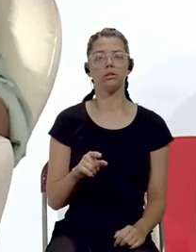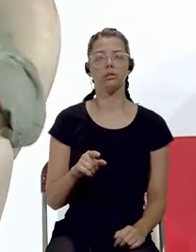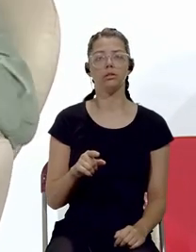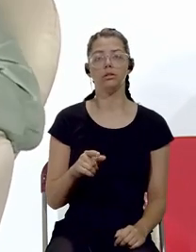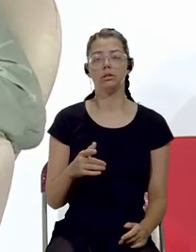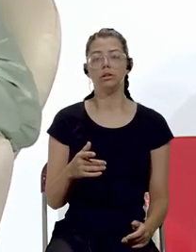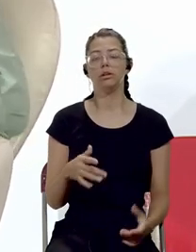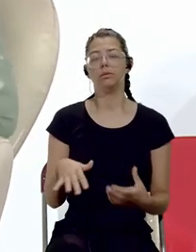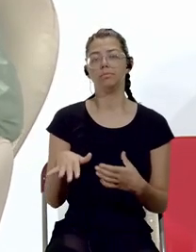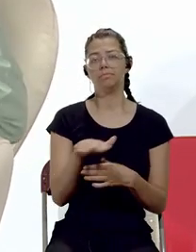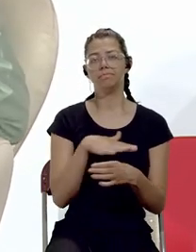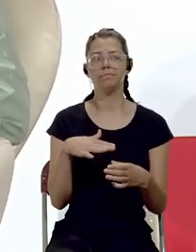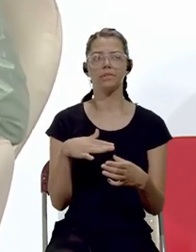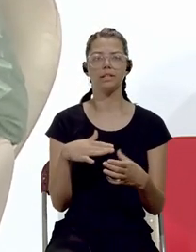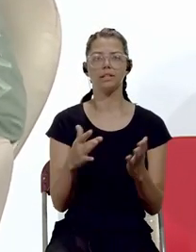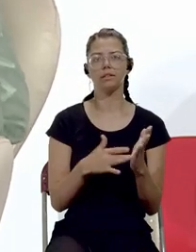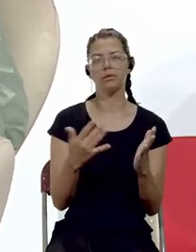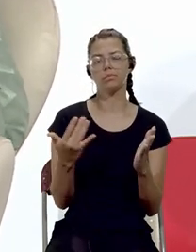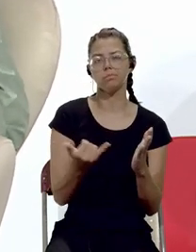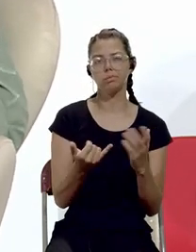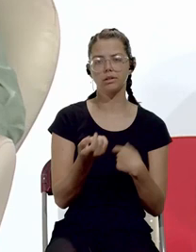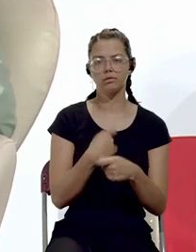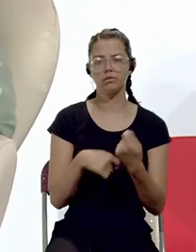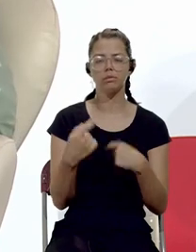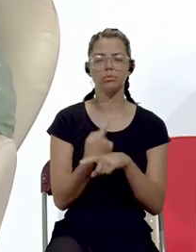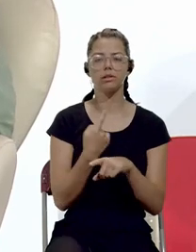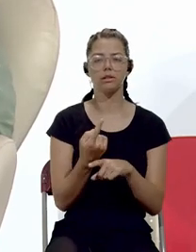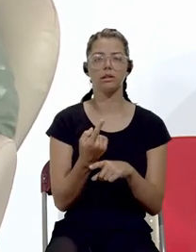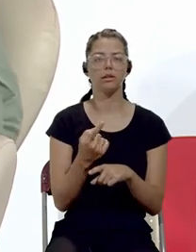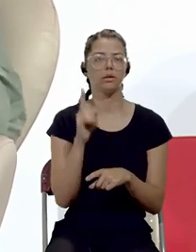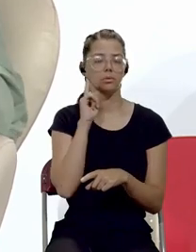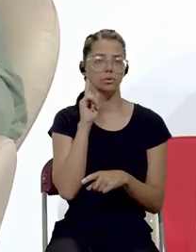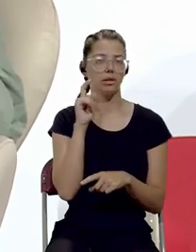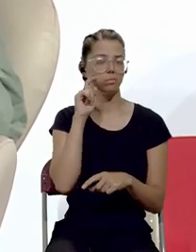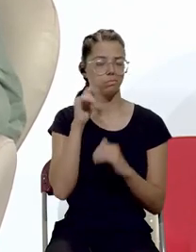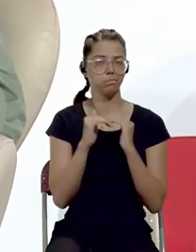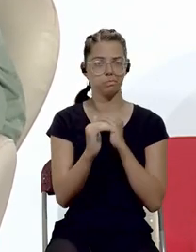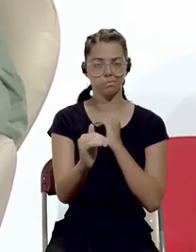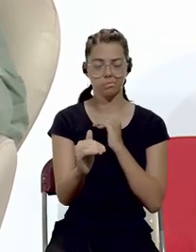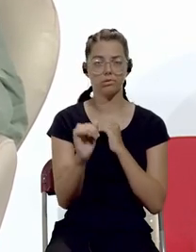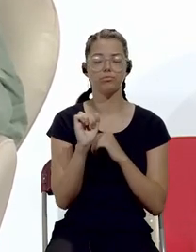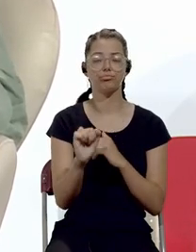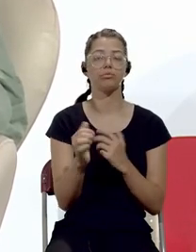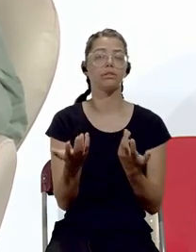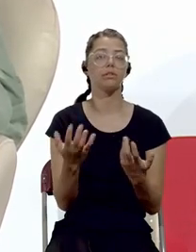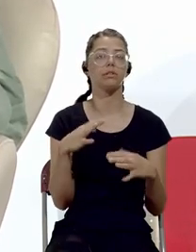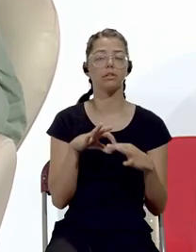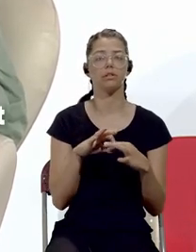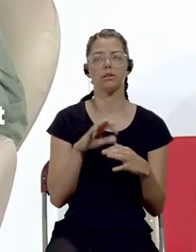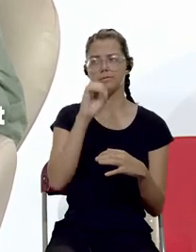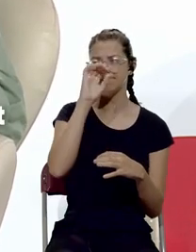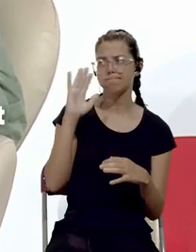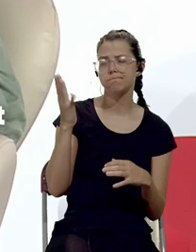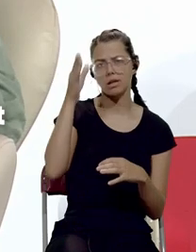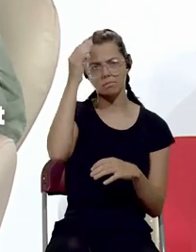mercado alfarrabista é muito importante para a questão da sustentabilidade, não só do ponto de vista ecológico e